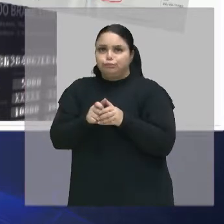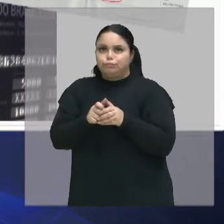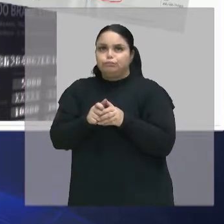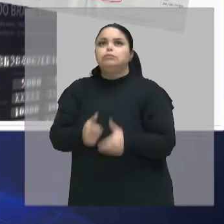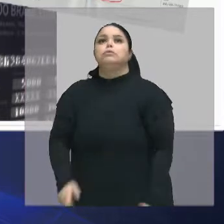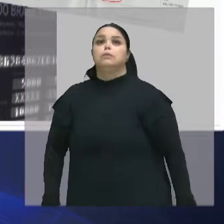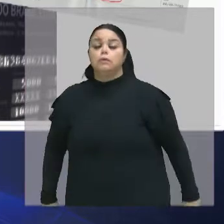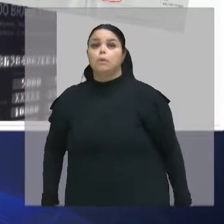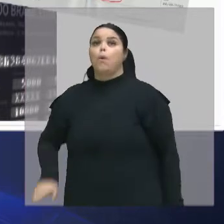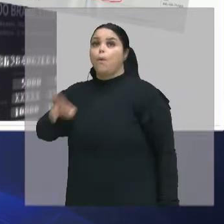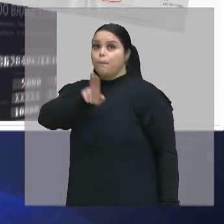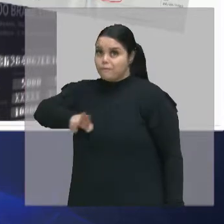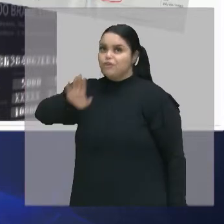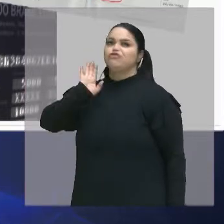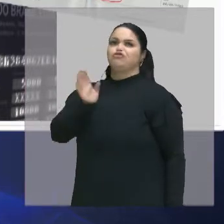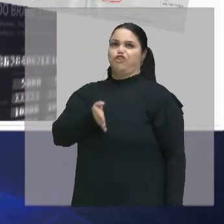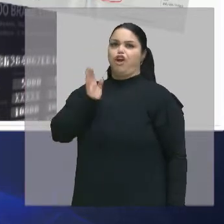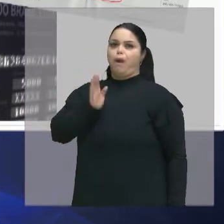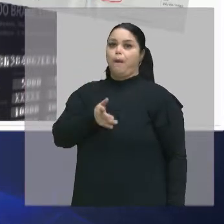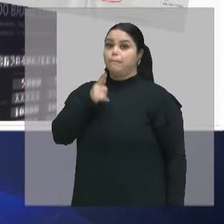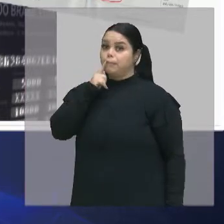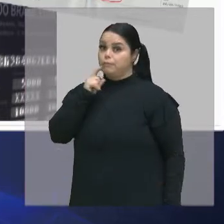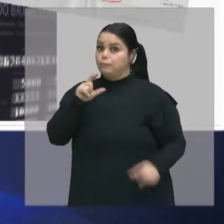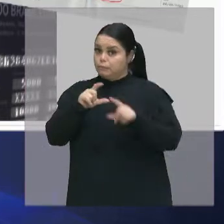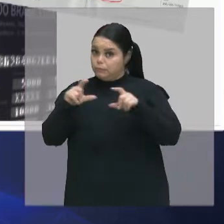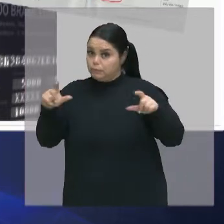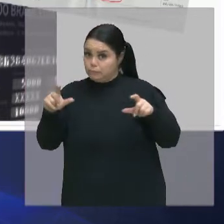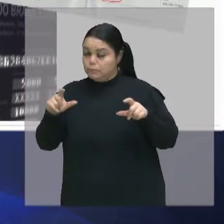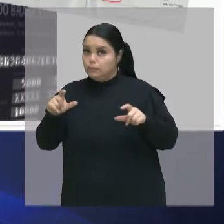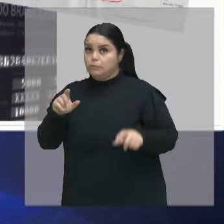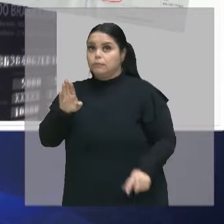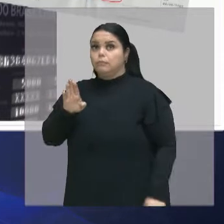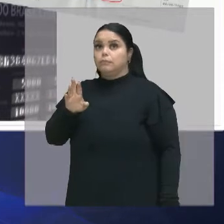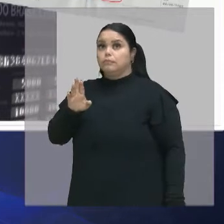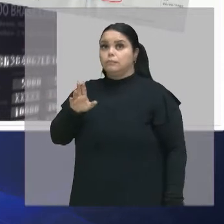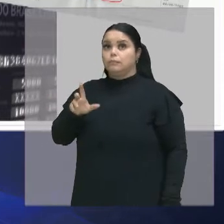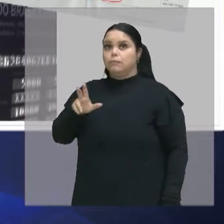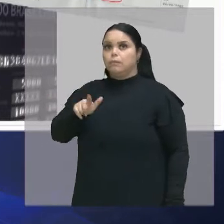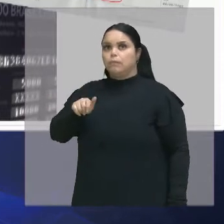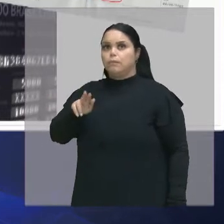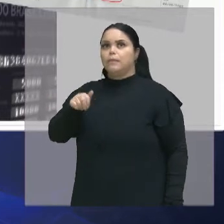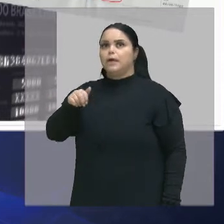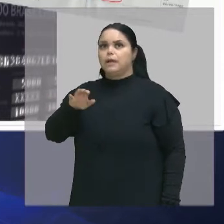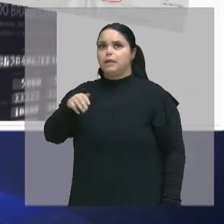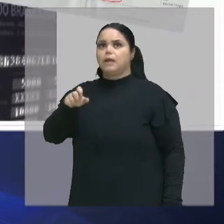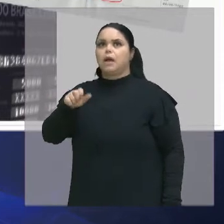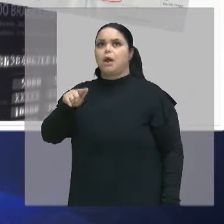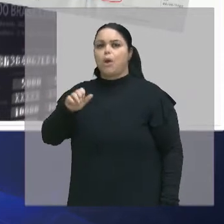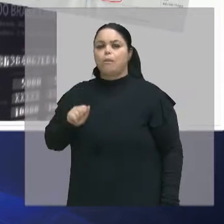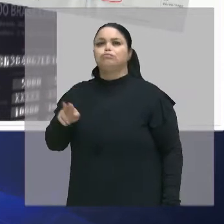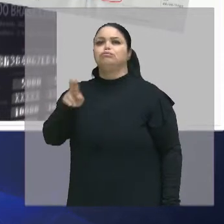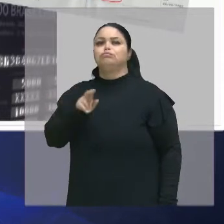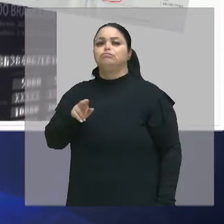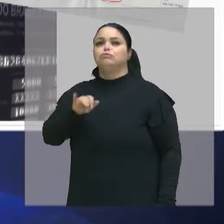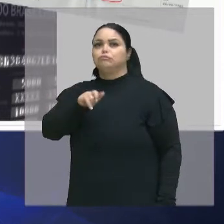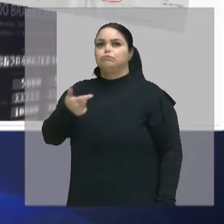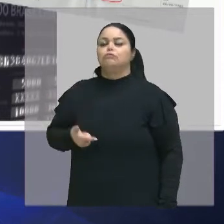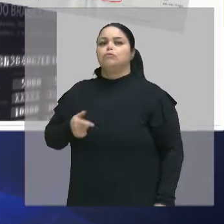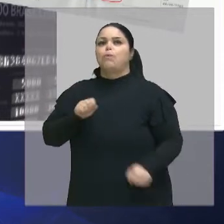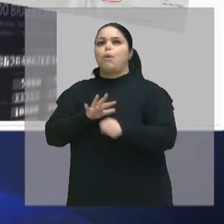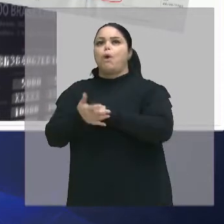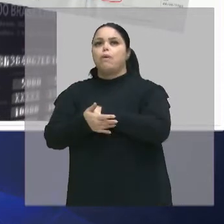e são usados, né? Olha a placa de Blumenau. Os veículos, apesar da pandemia,